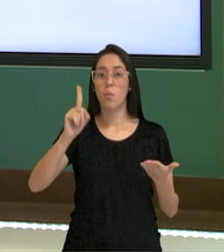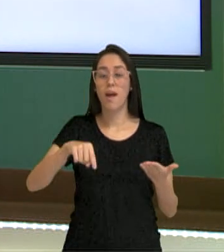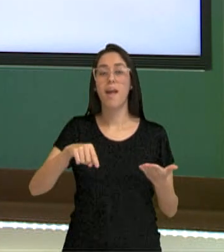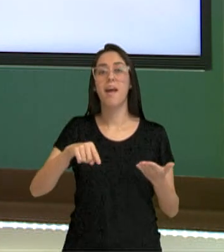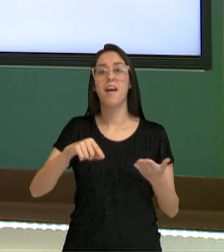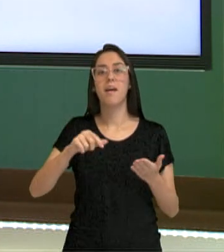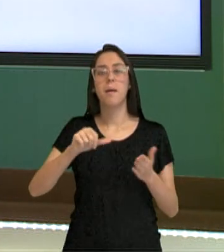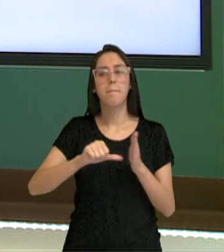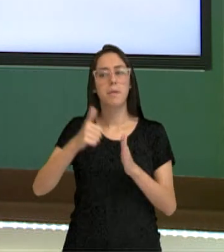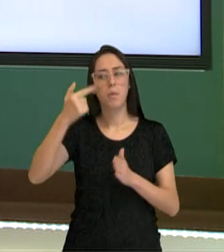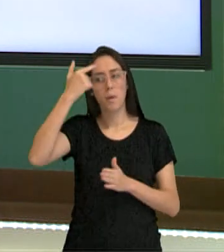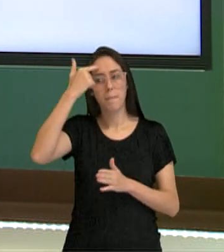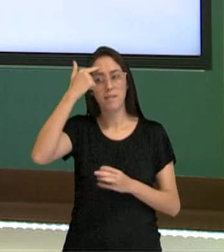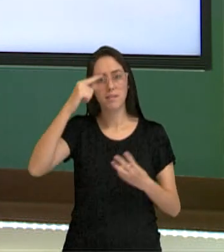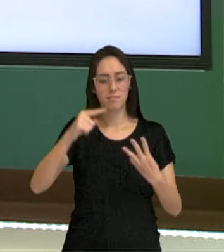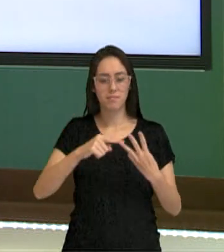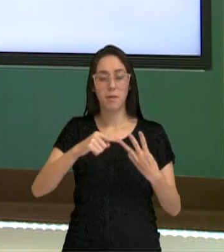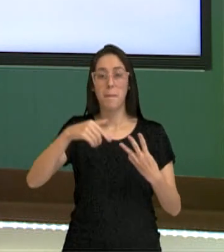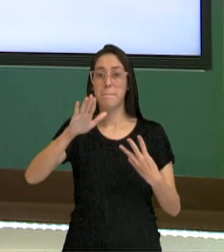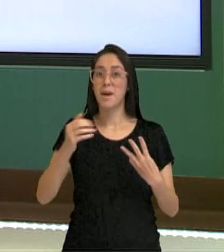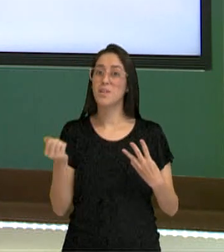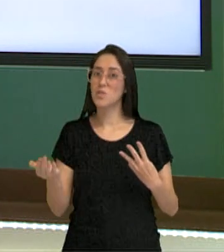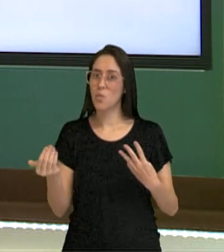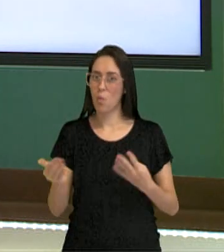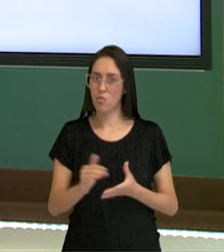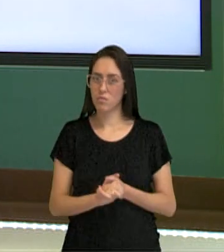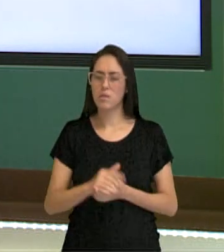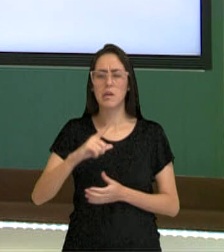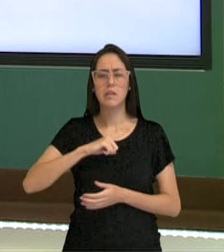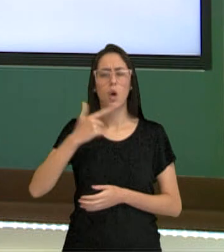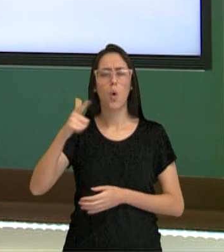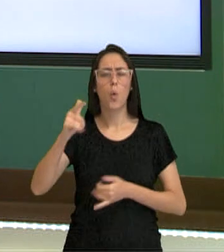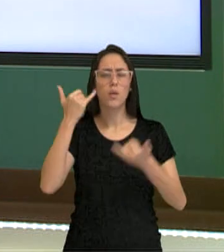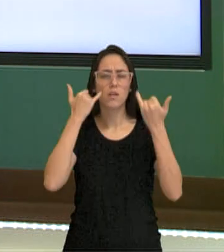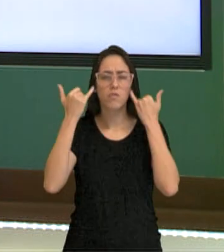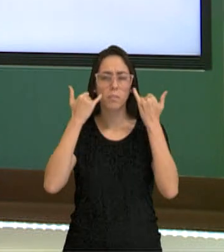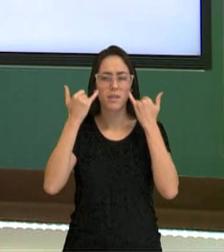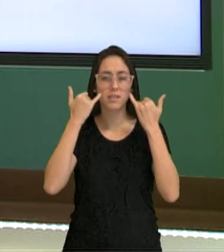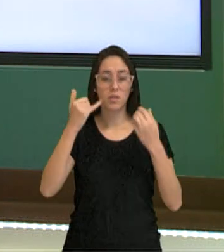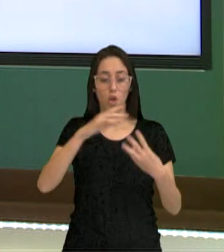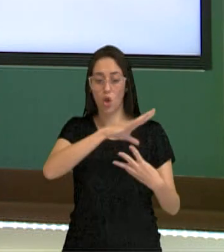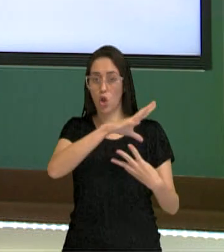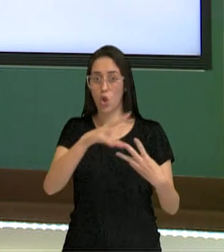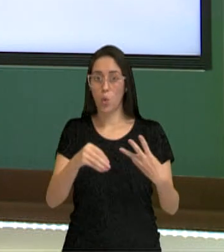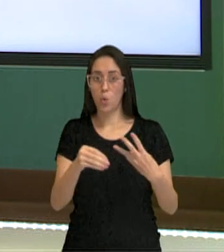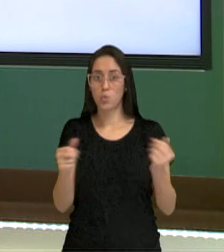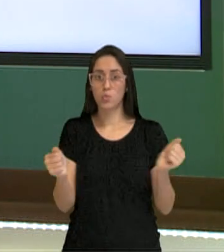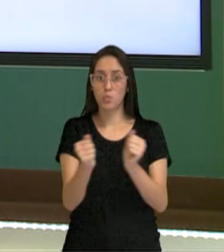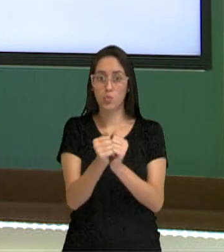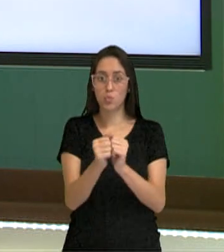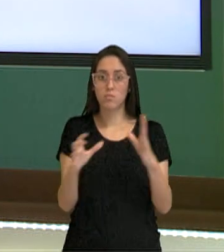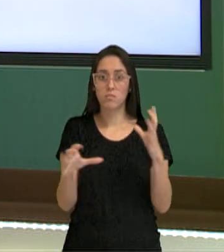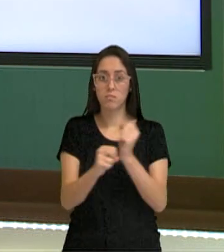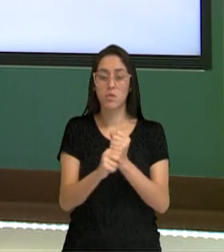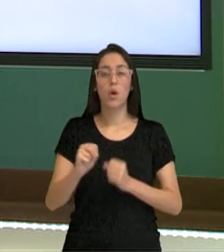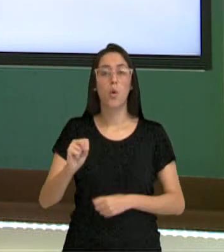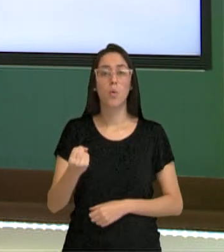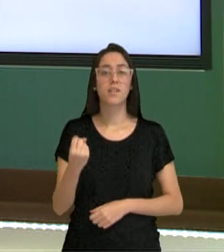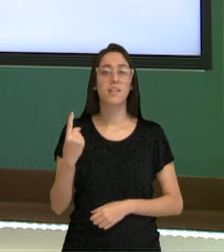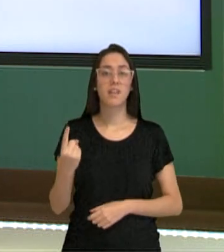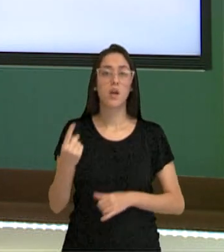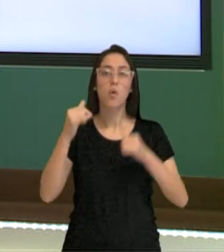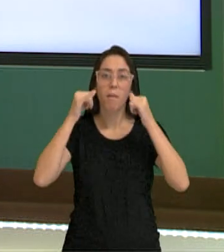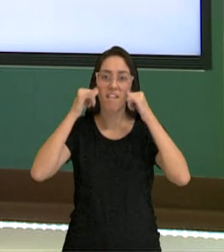mais novo recebeu. E nós tínhamos uma informação adicional, que todos os três juntos receberam 81